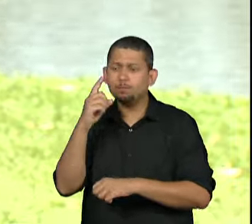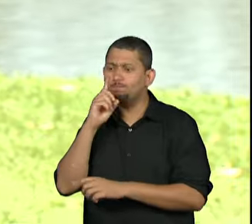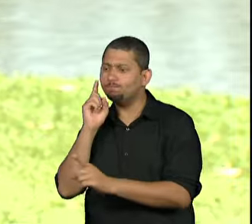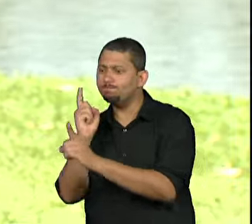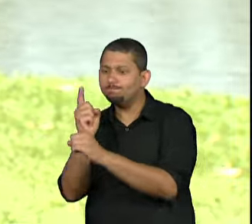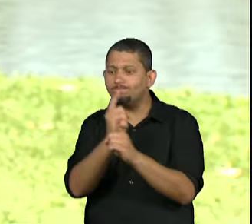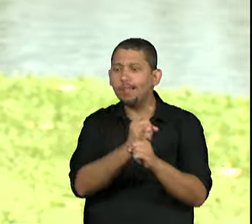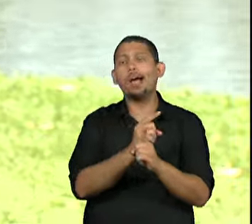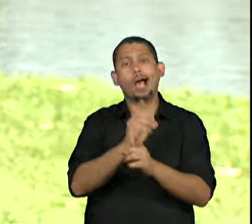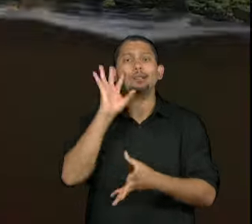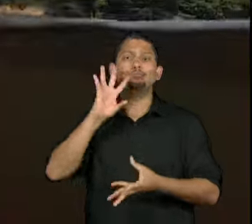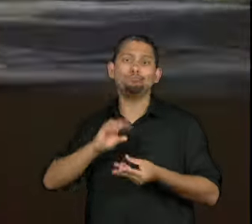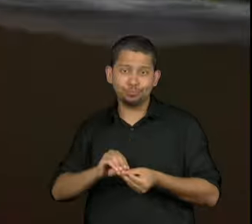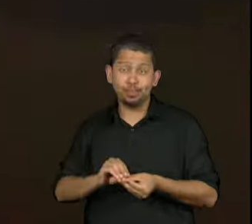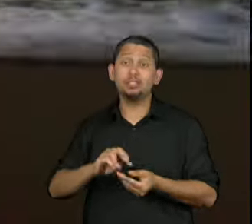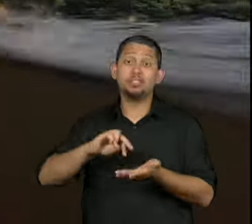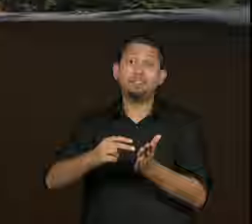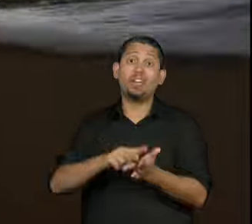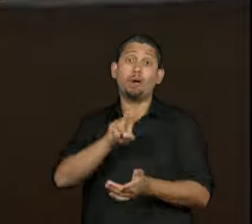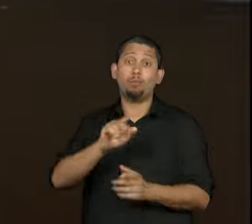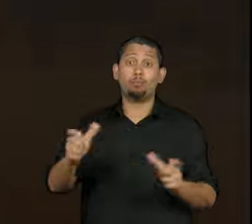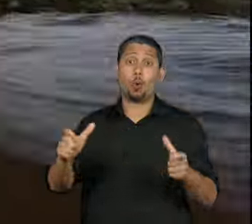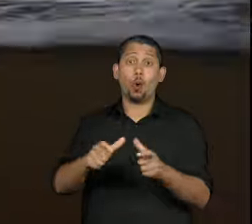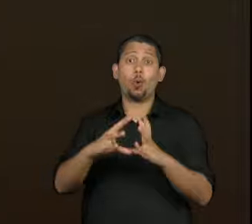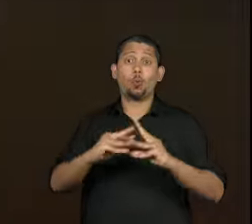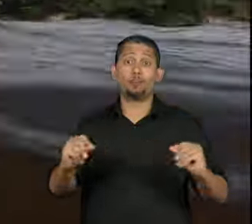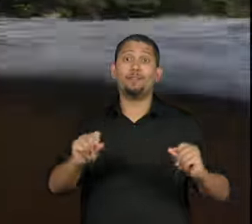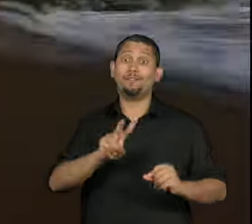como ameaçadas de extinção.